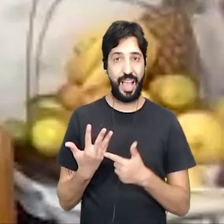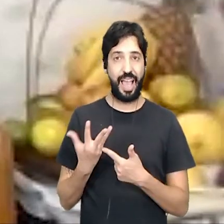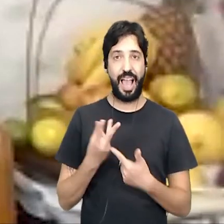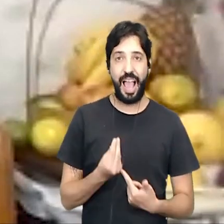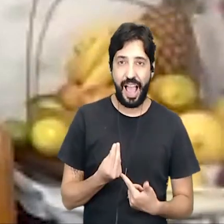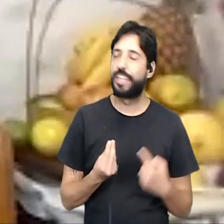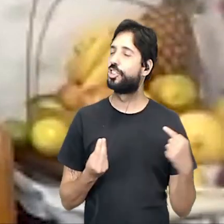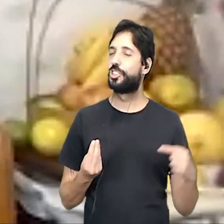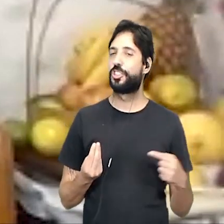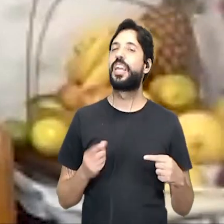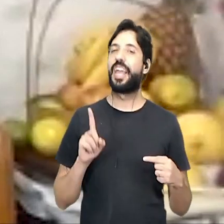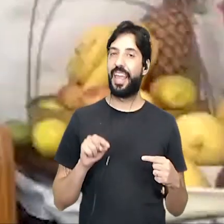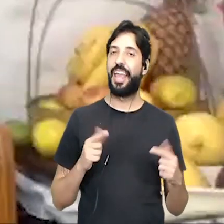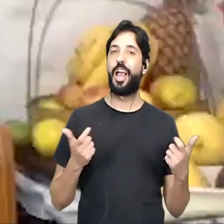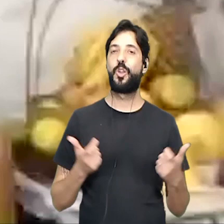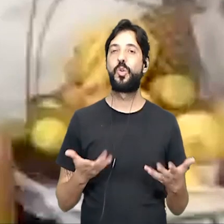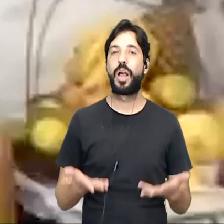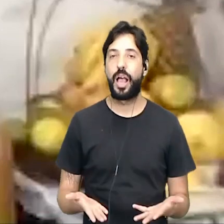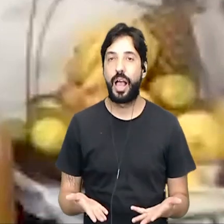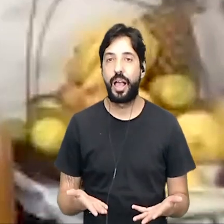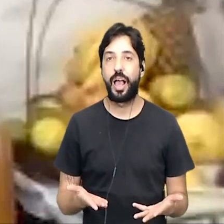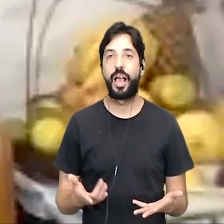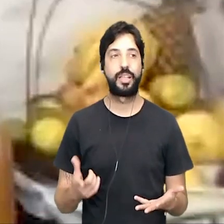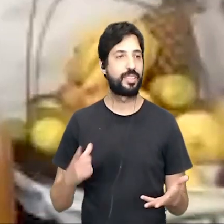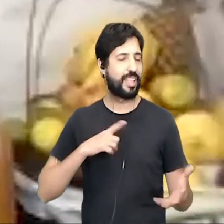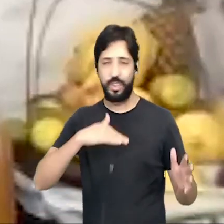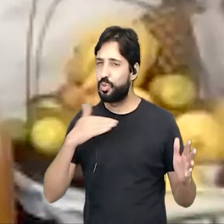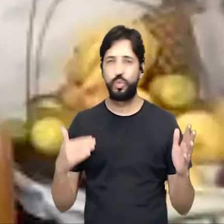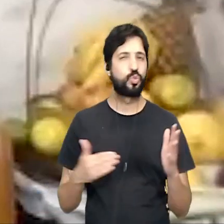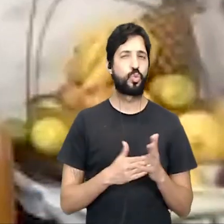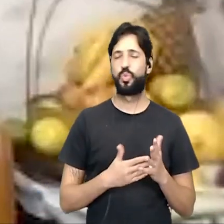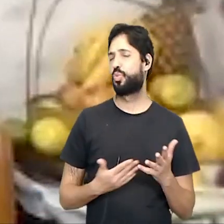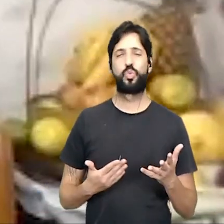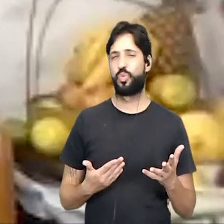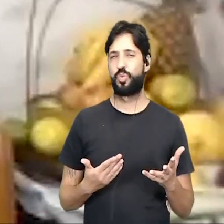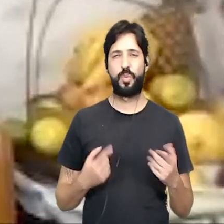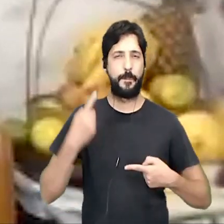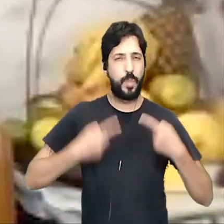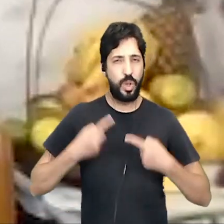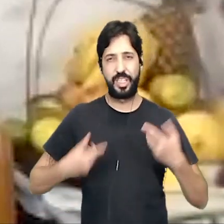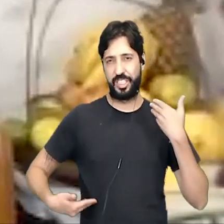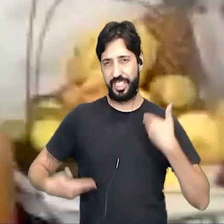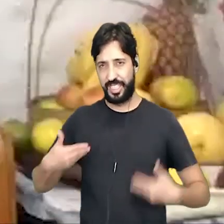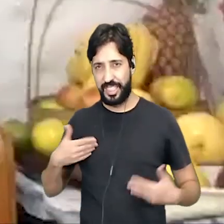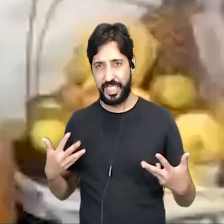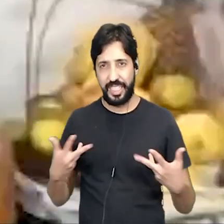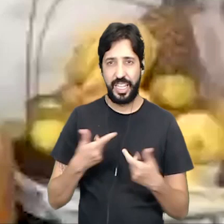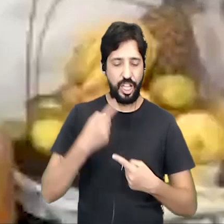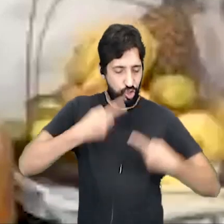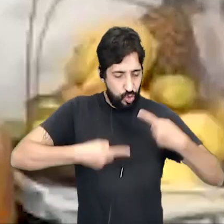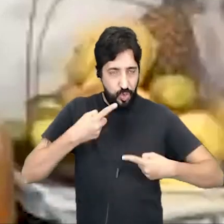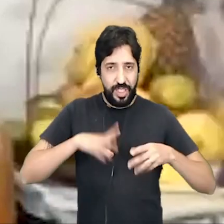como que não dá para, né, a arte, não, a arte é esse lugar, né, que está aí tudo, né, está a estética,